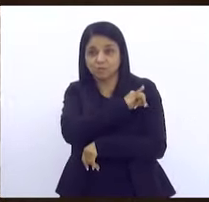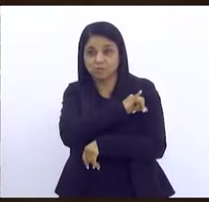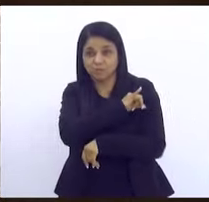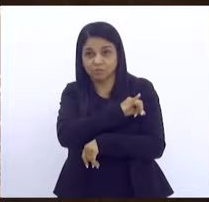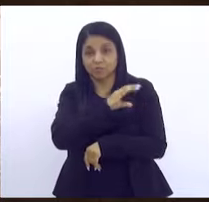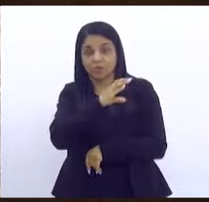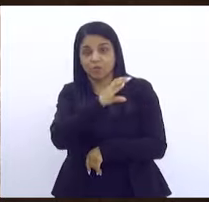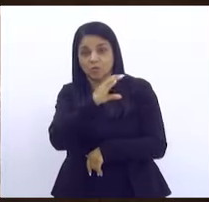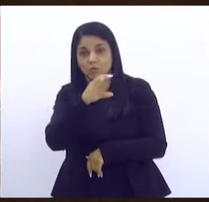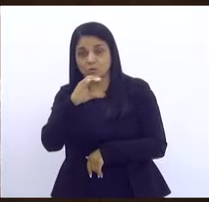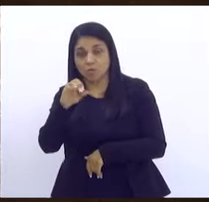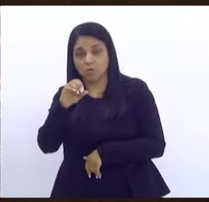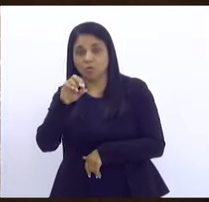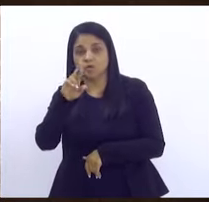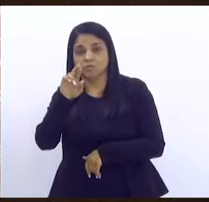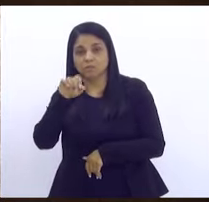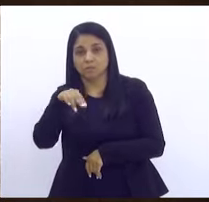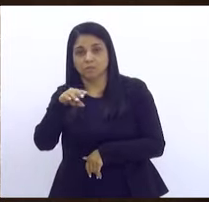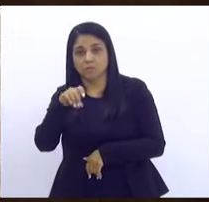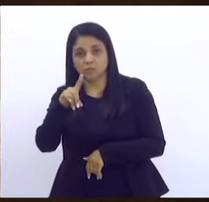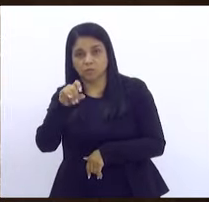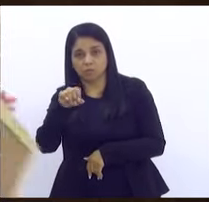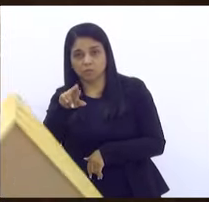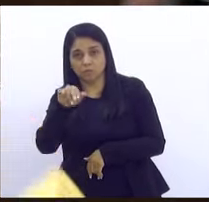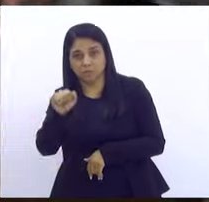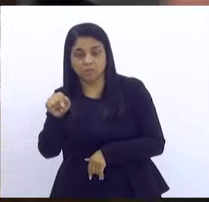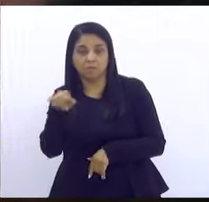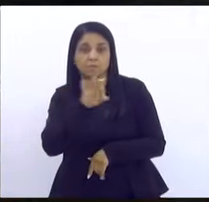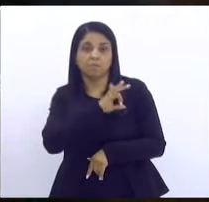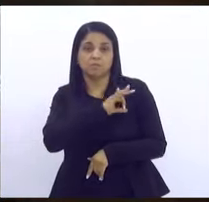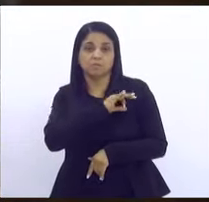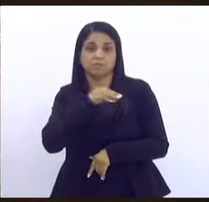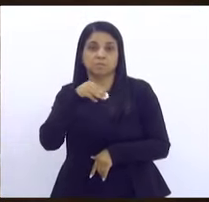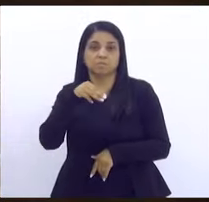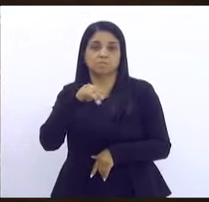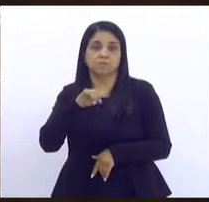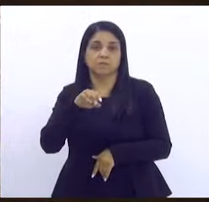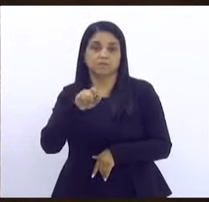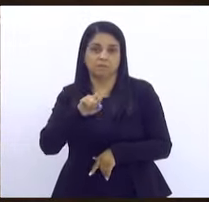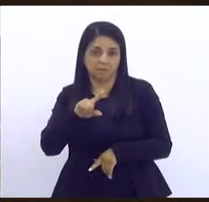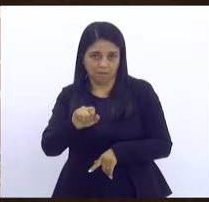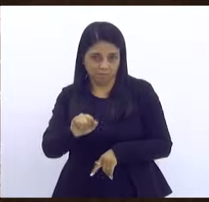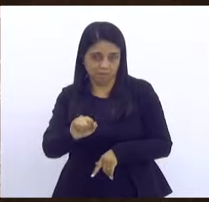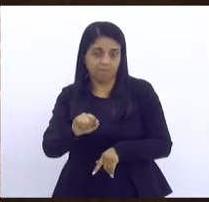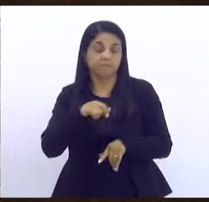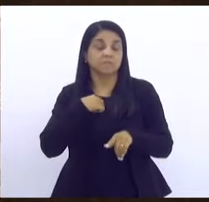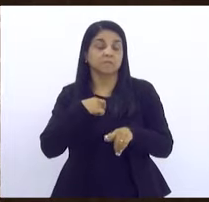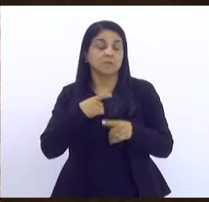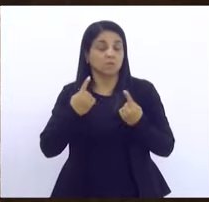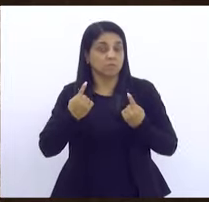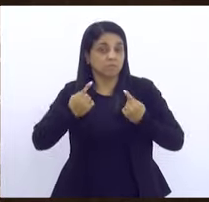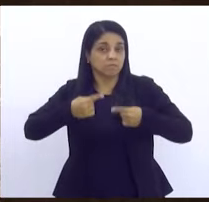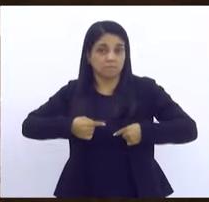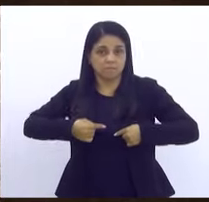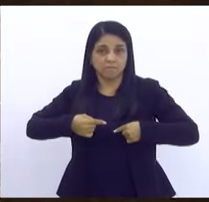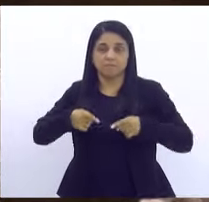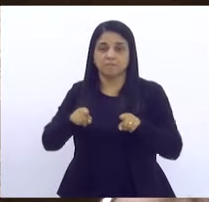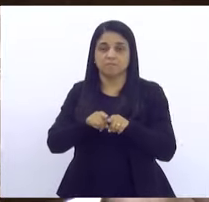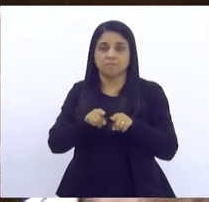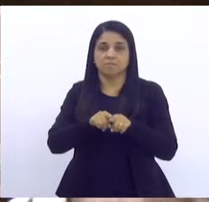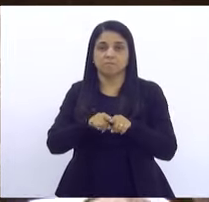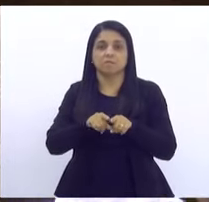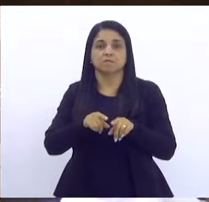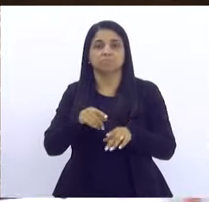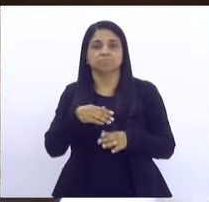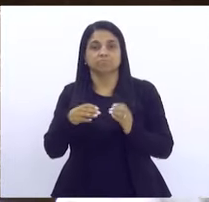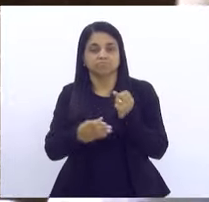Militar. Então, o tema nos desafia em termos de segurança pública, mas, mais que isso, colocam a